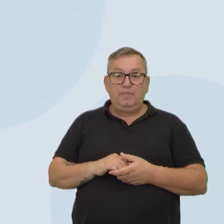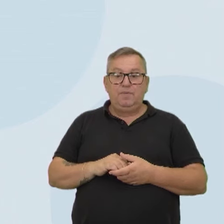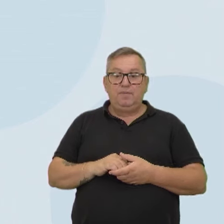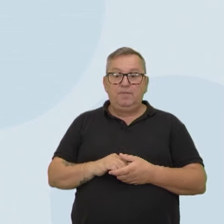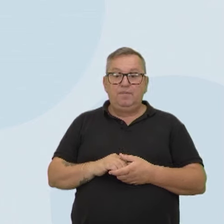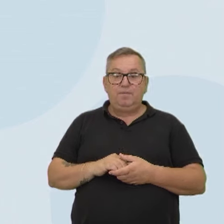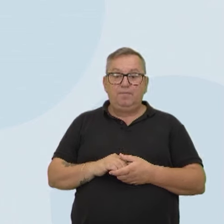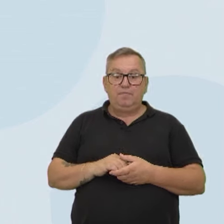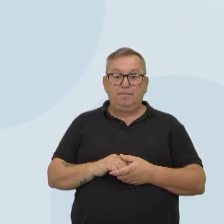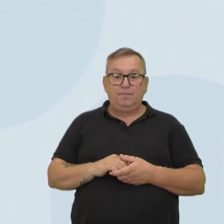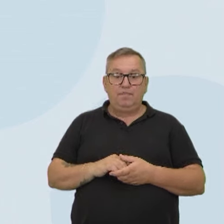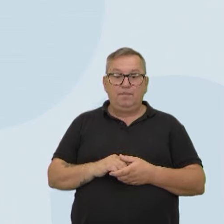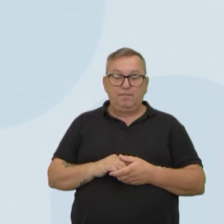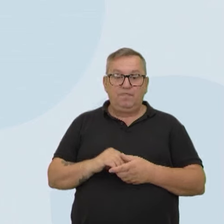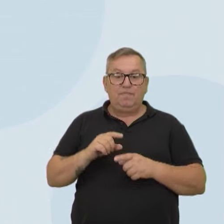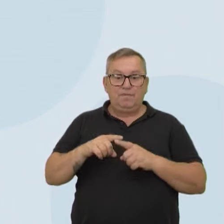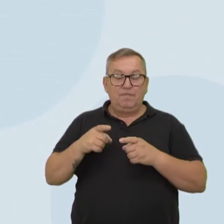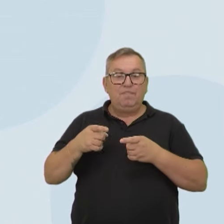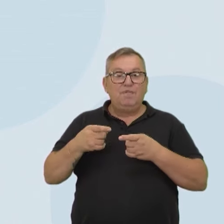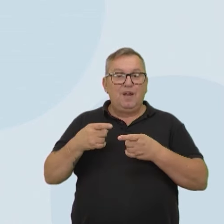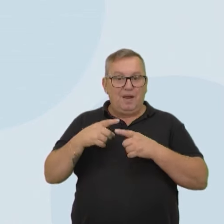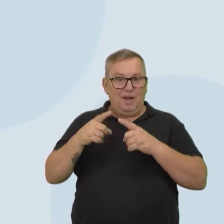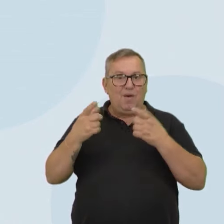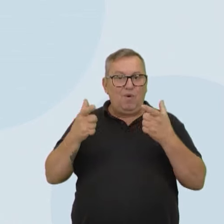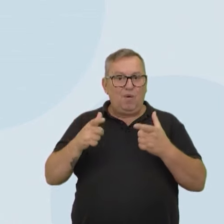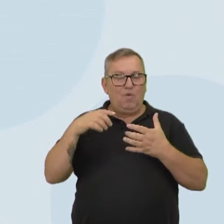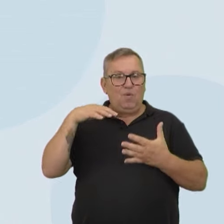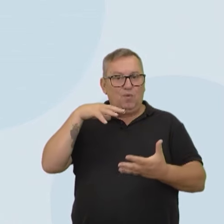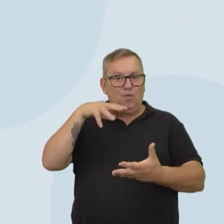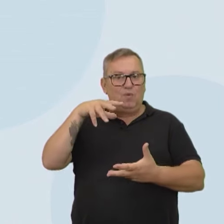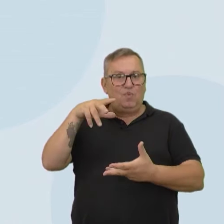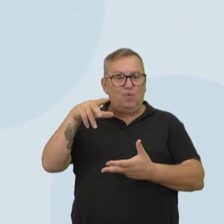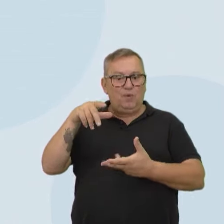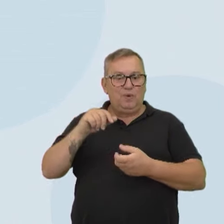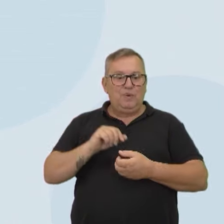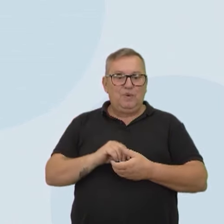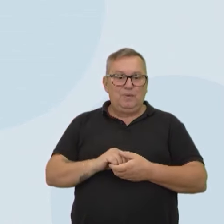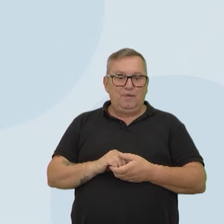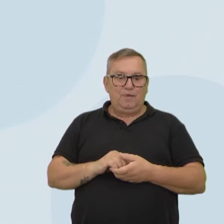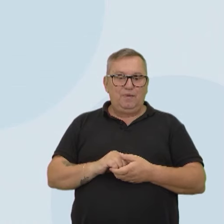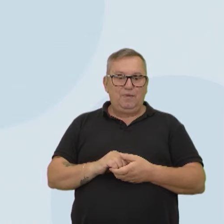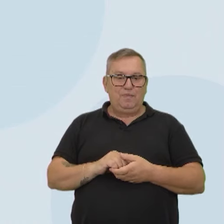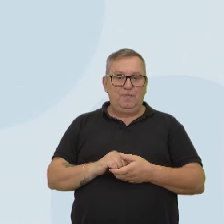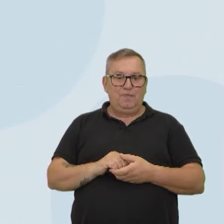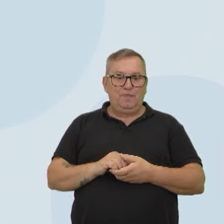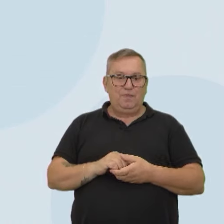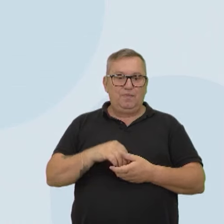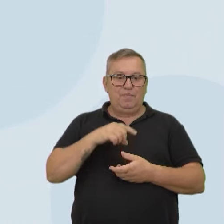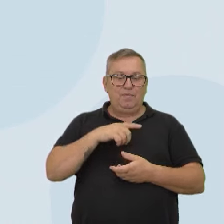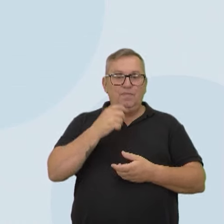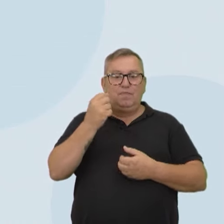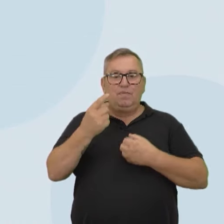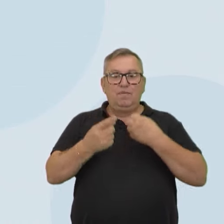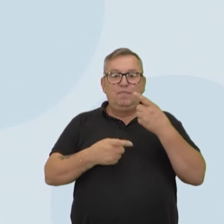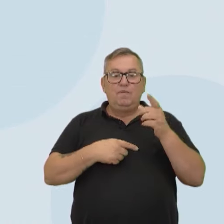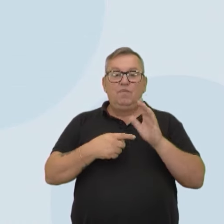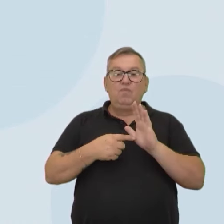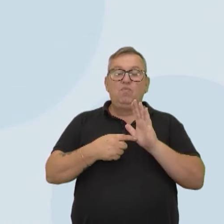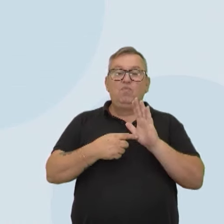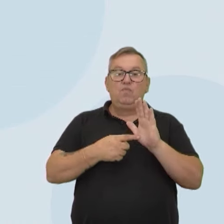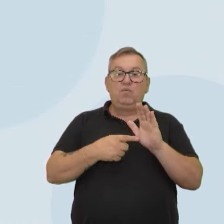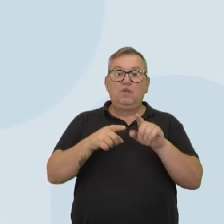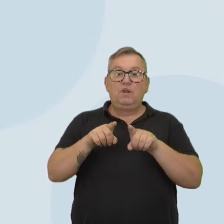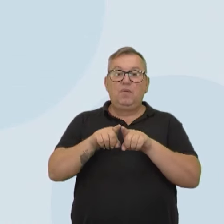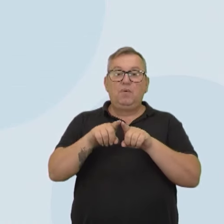a África é o berço da humanidade. Então, Paleolítico. No Paleolítico, nós já temos algumas expressões artísticas, né?